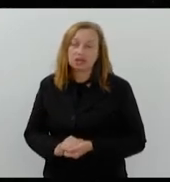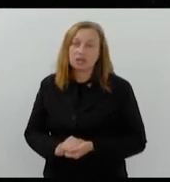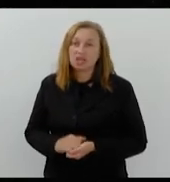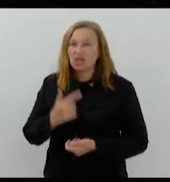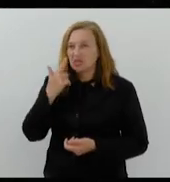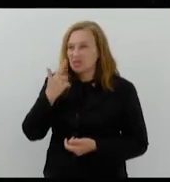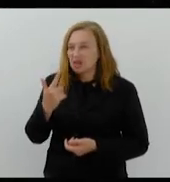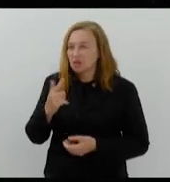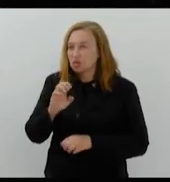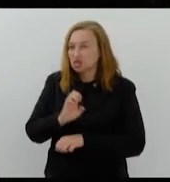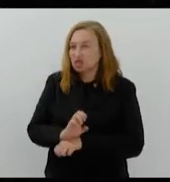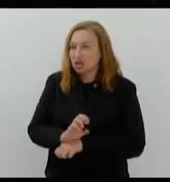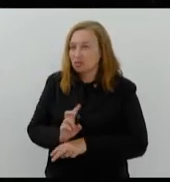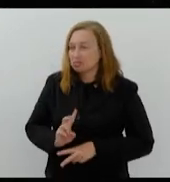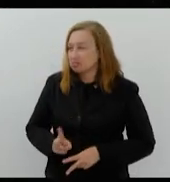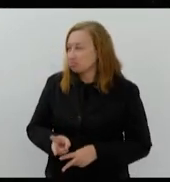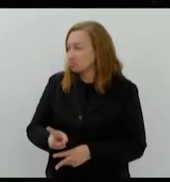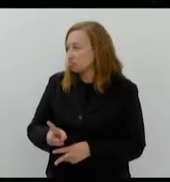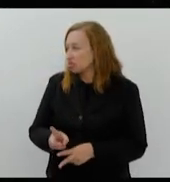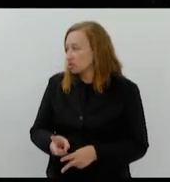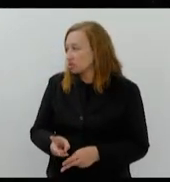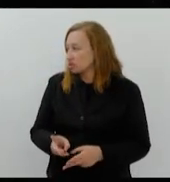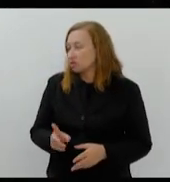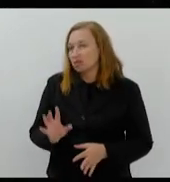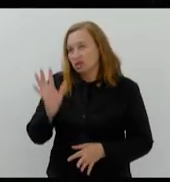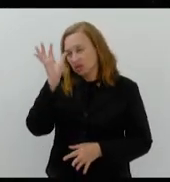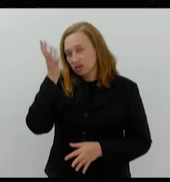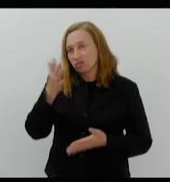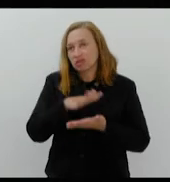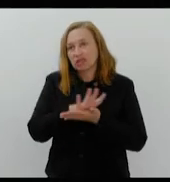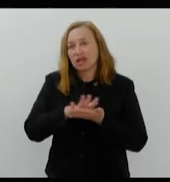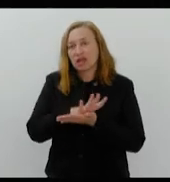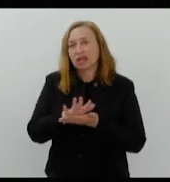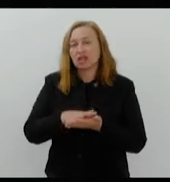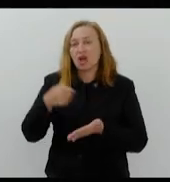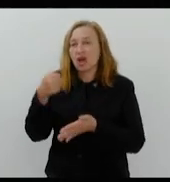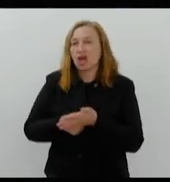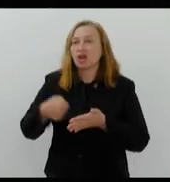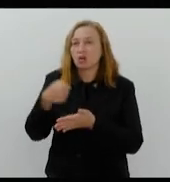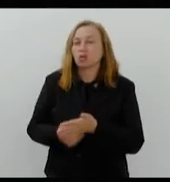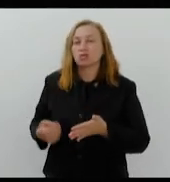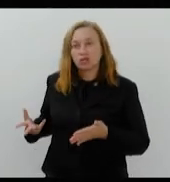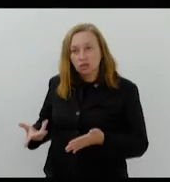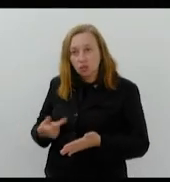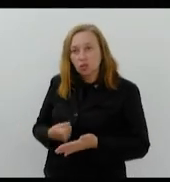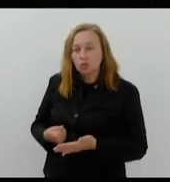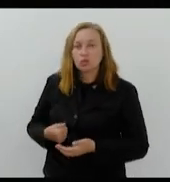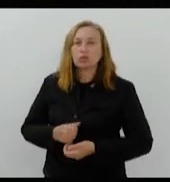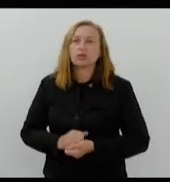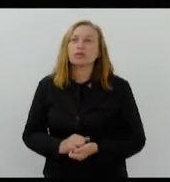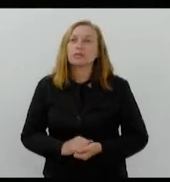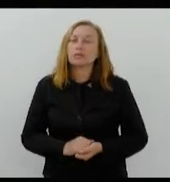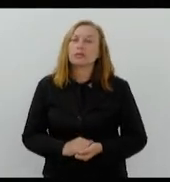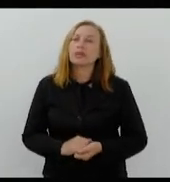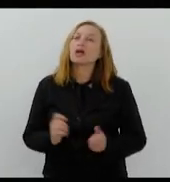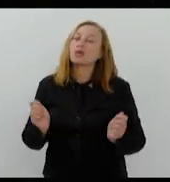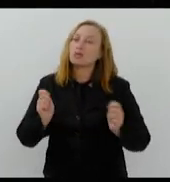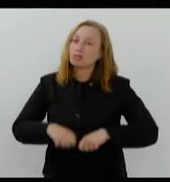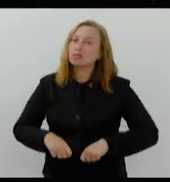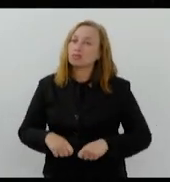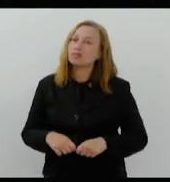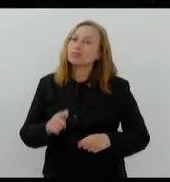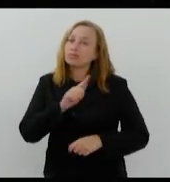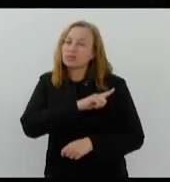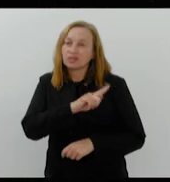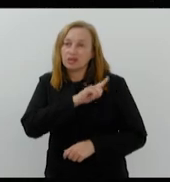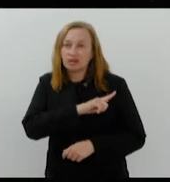não é a solução. A solução é luta, é eficiência, eficácia, competência de